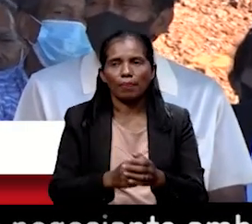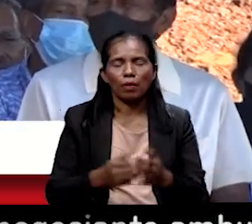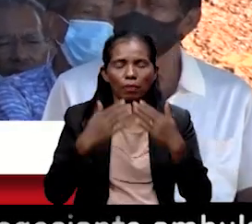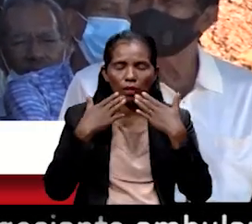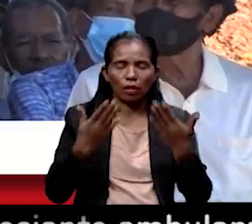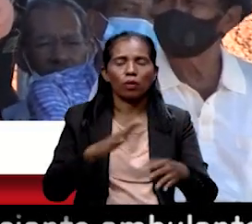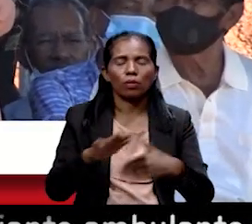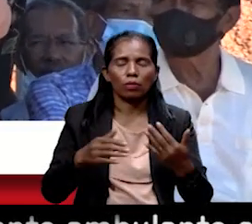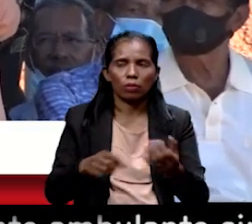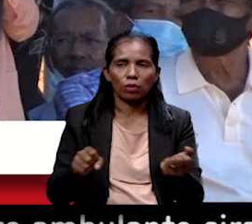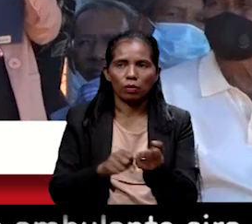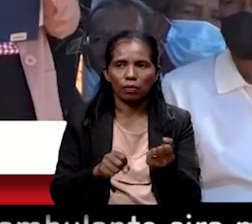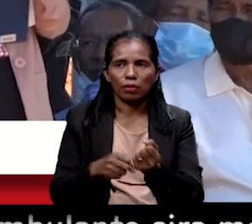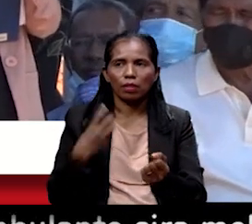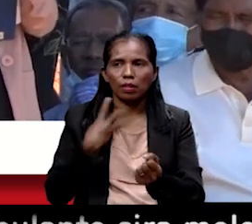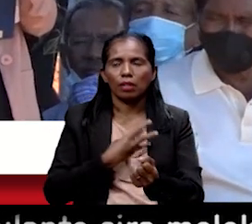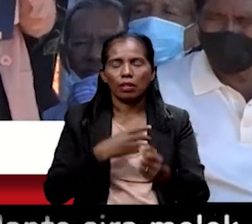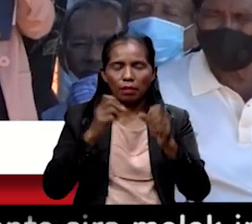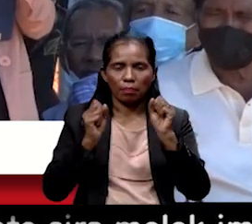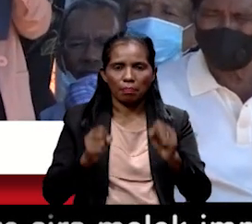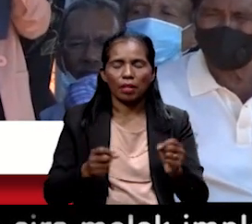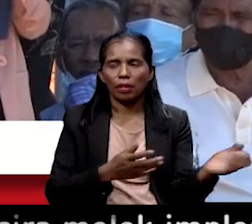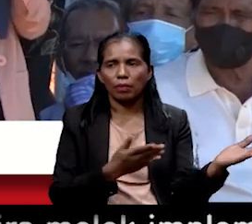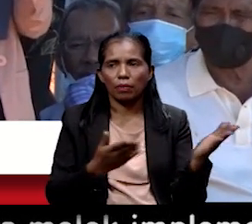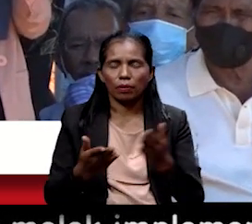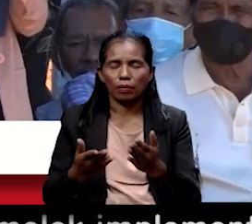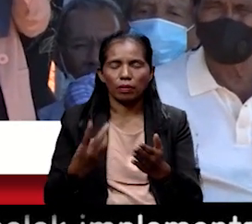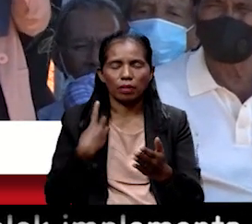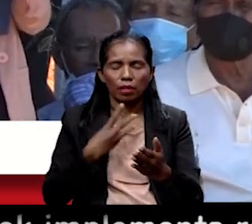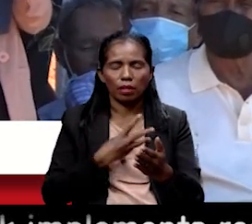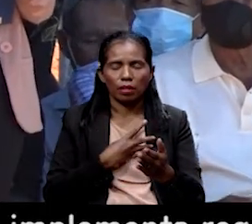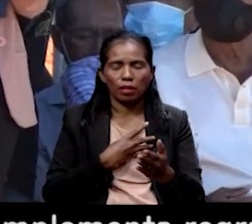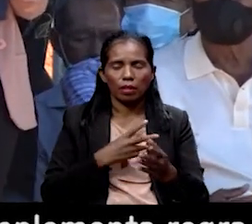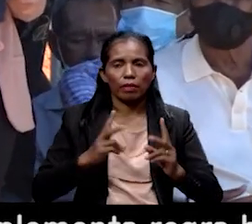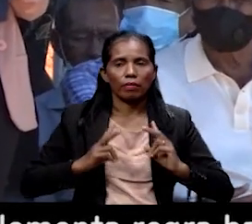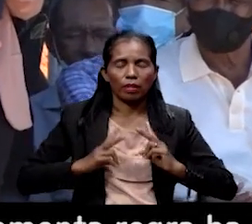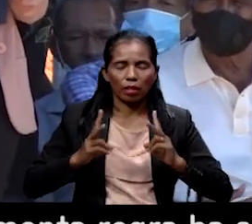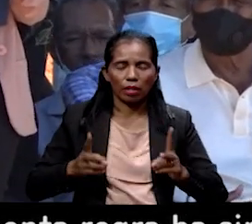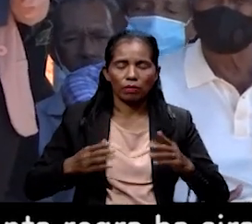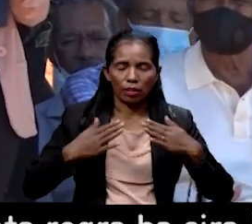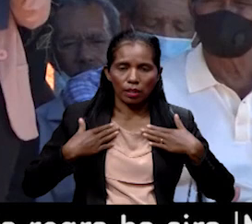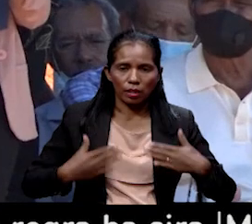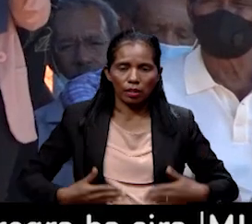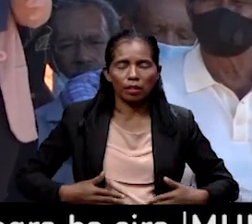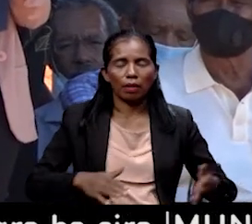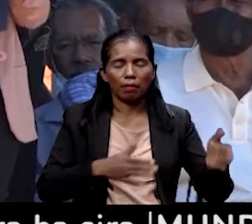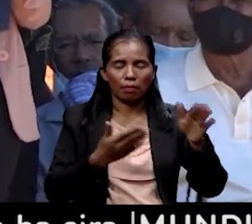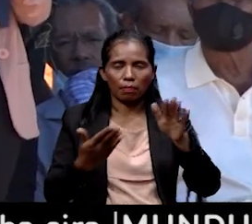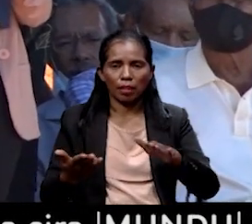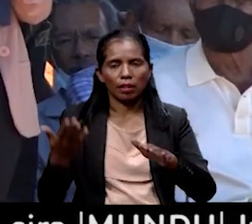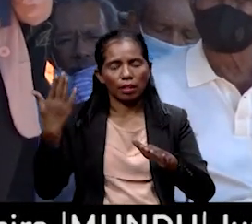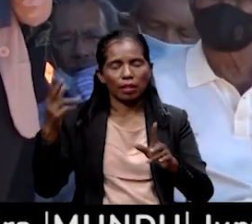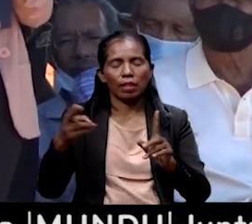o himbele ita halot saudoso nia isimate iha Jardim dos